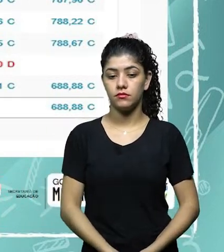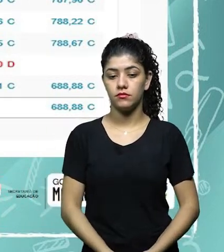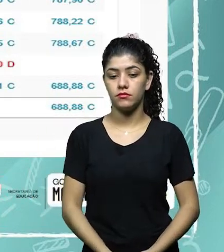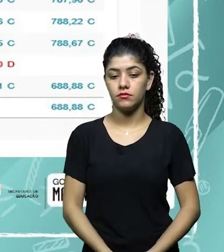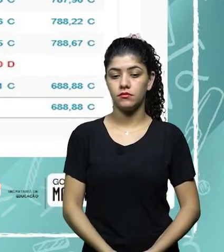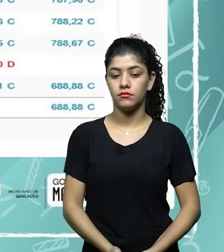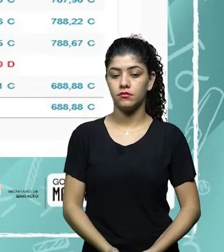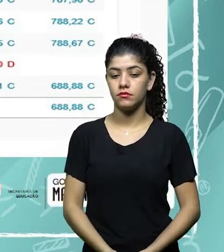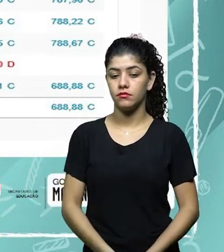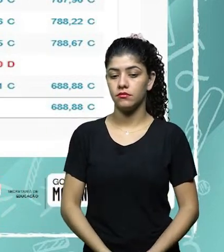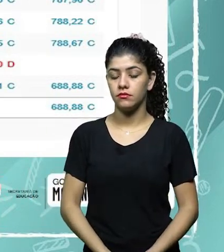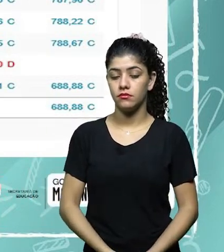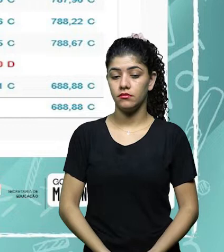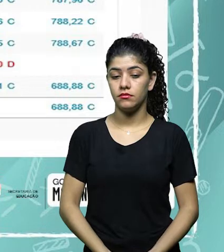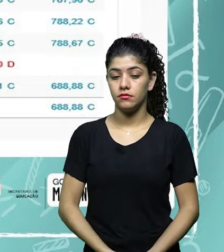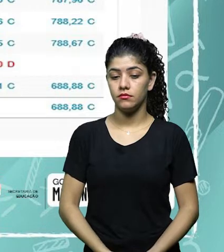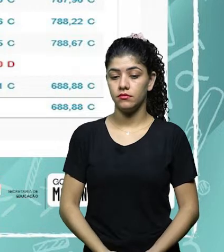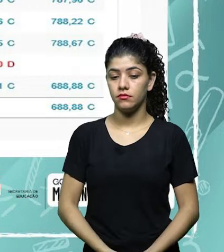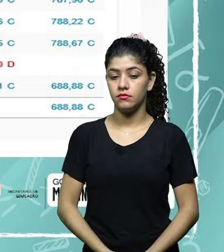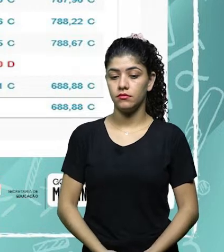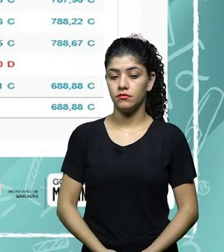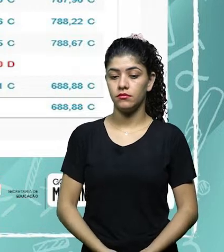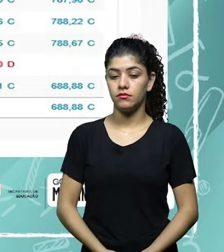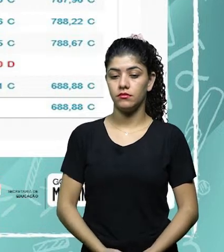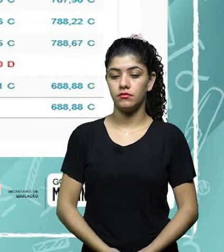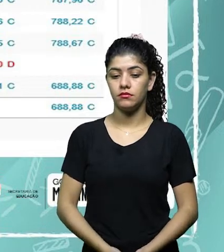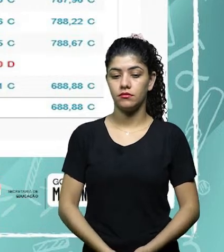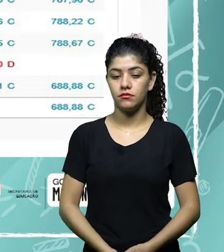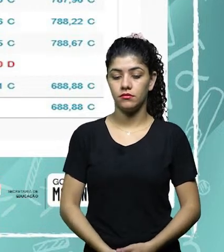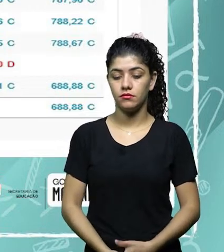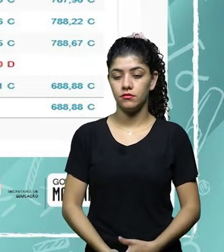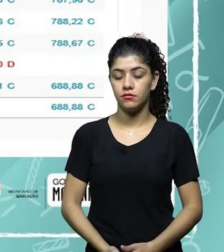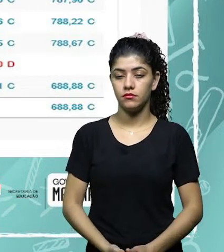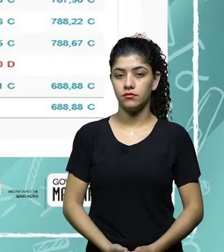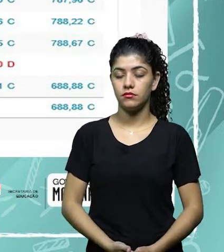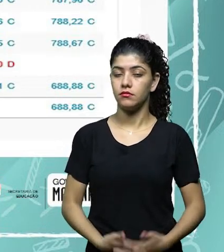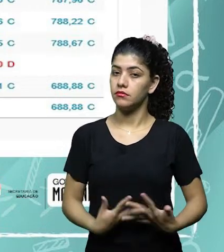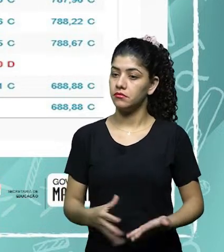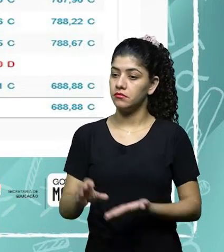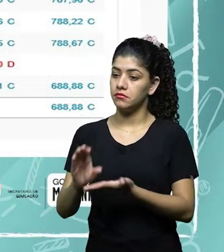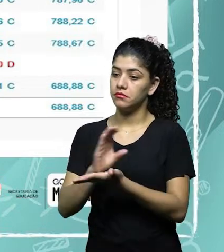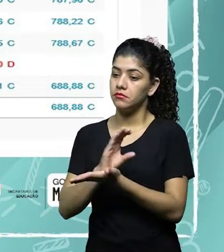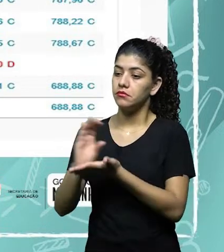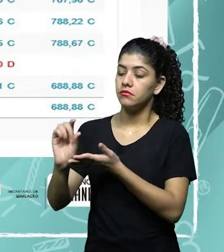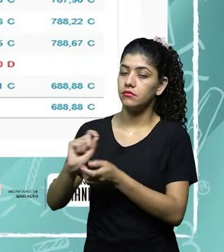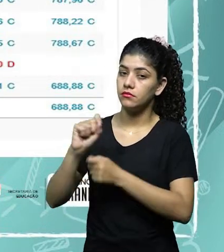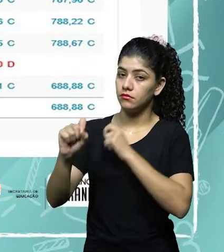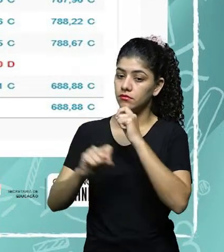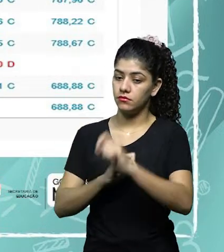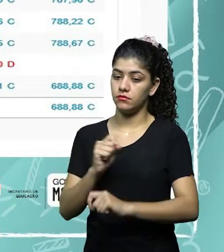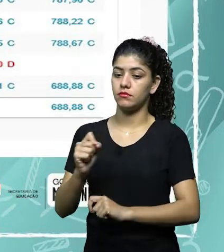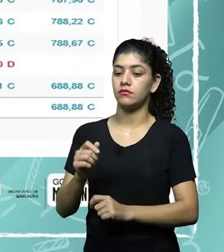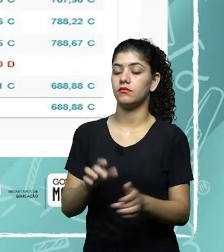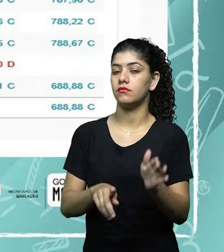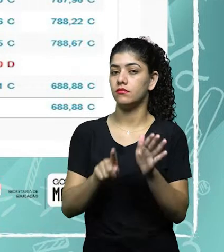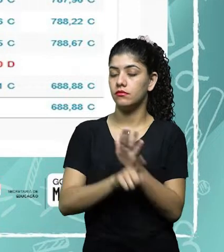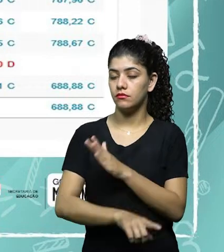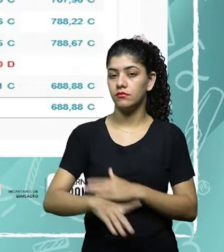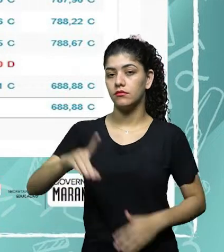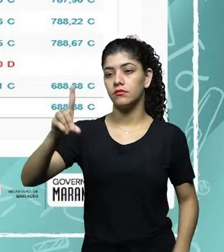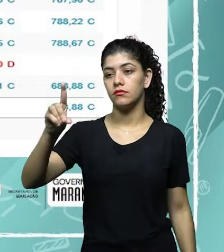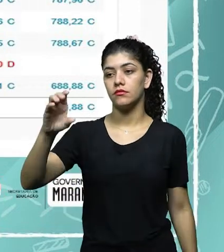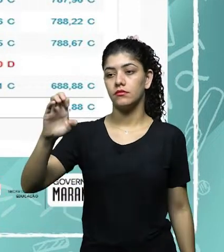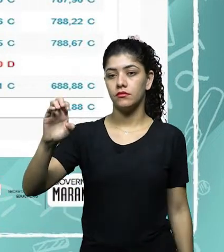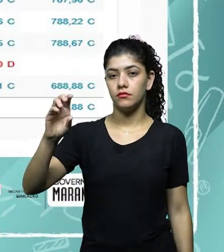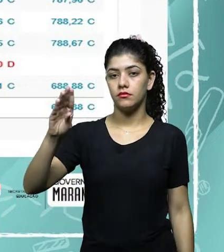no extrato bancário. Então, essa saída de dinheiro, ela vai ocasionar um